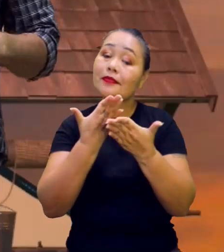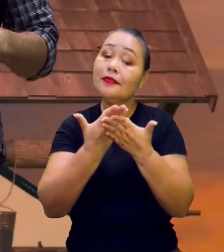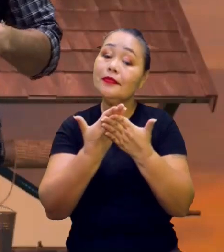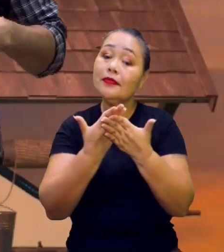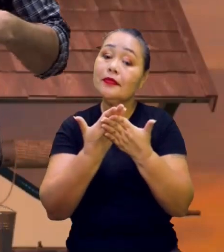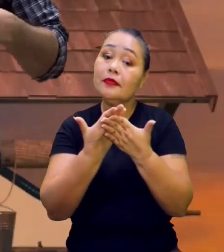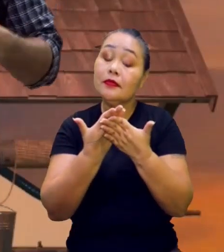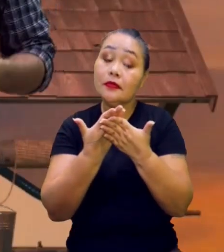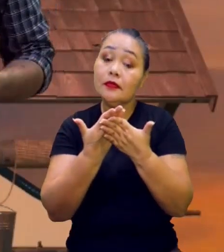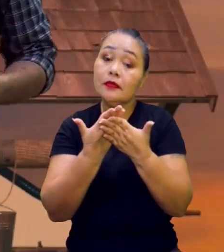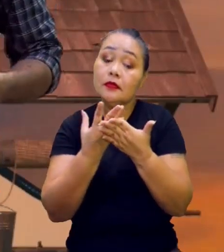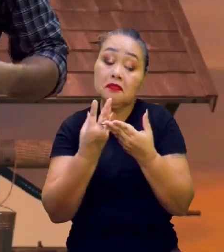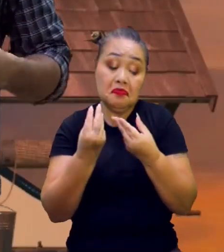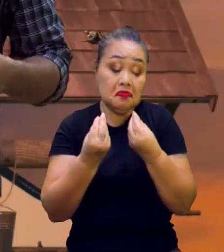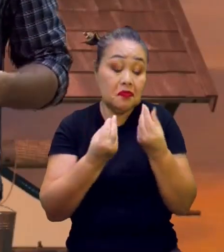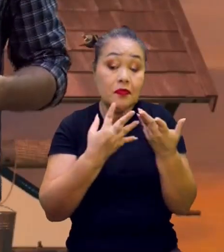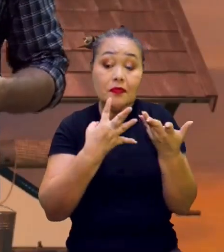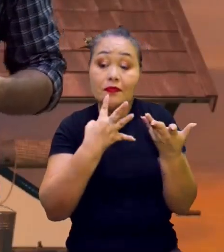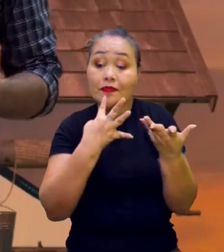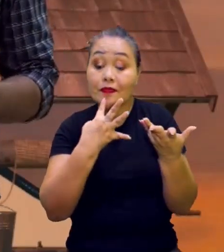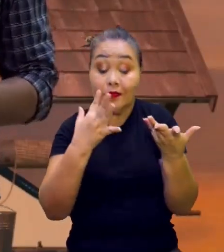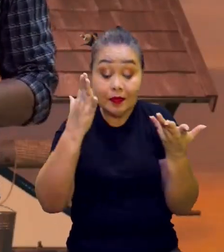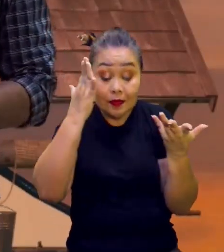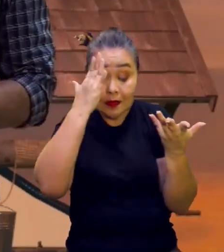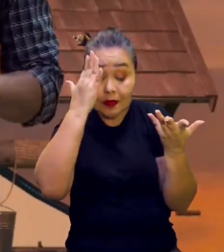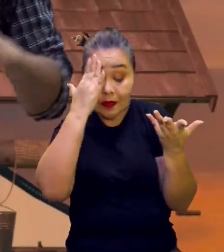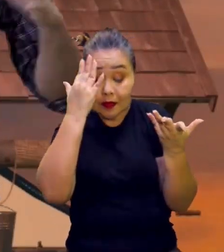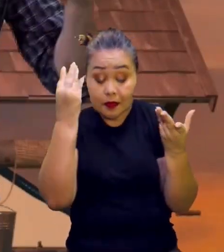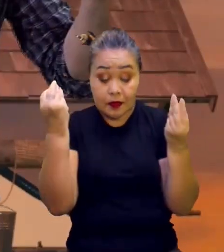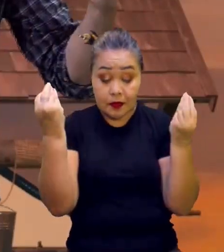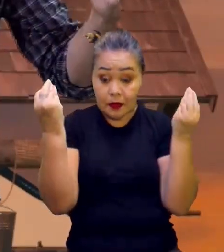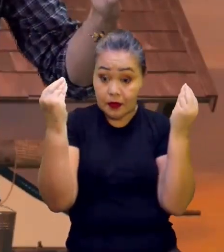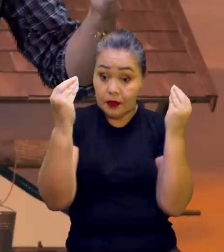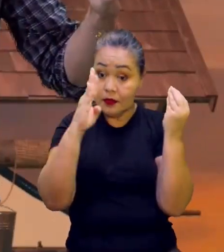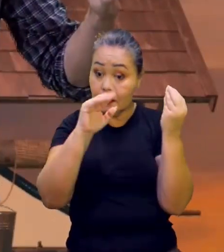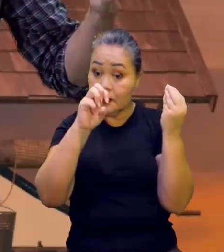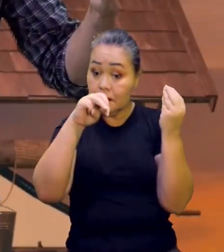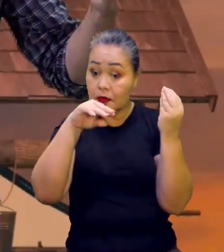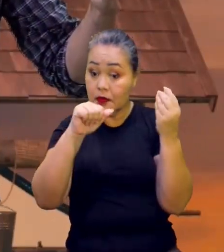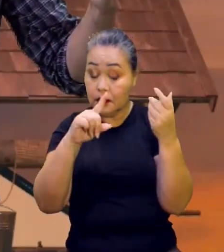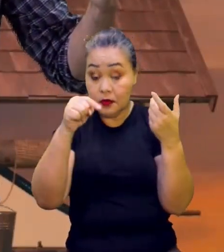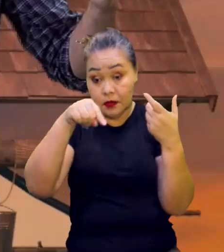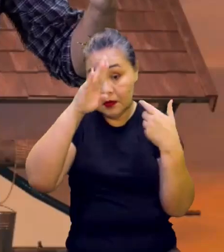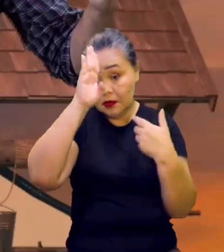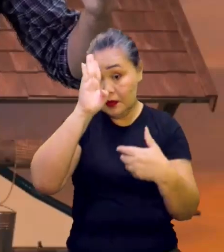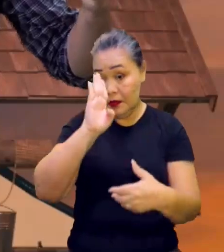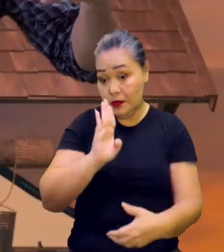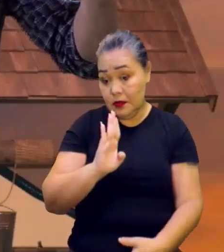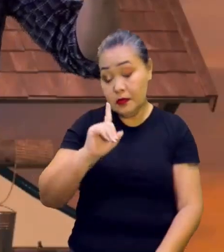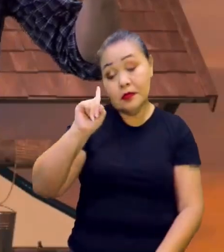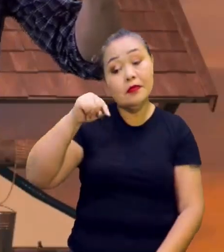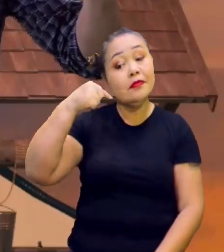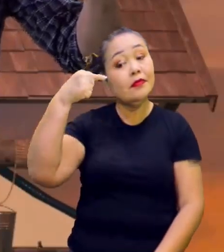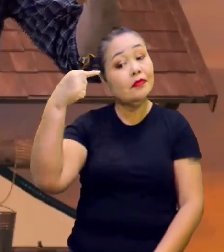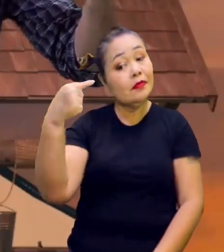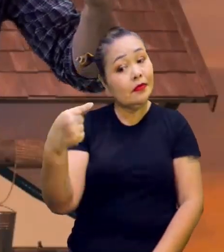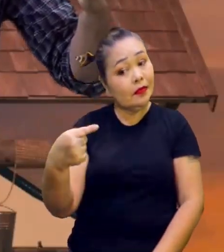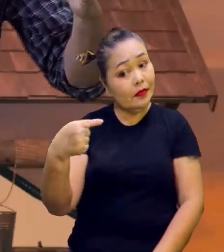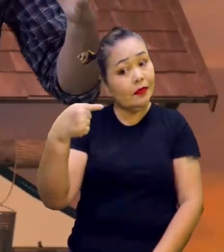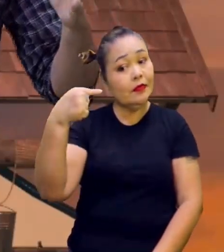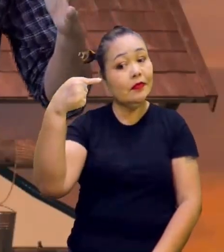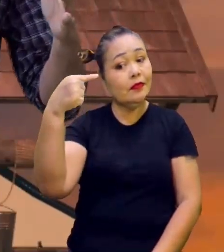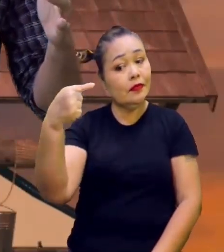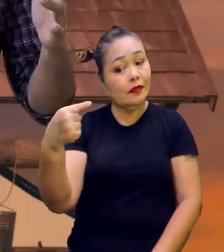de conhecer, entender a formação dos biomas no Brasil, e depois a gente vai passando para